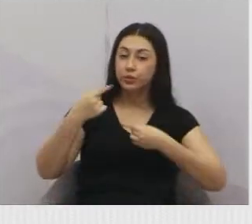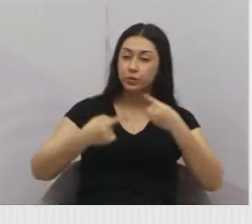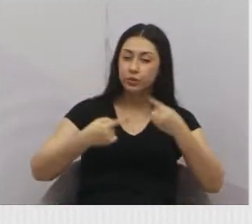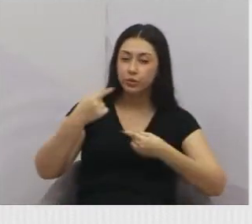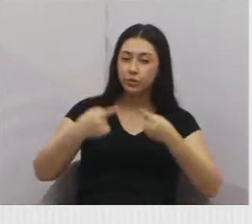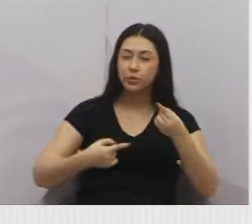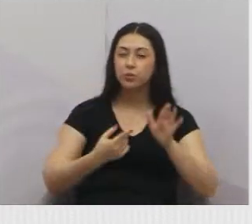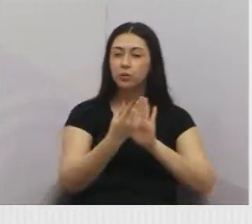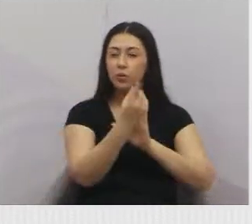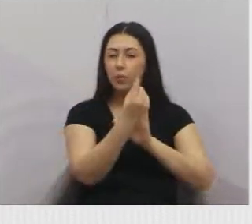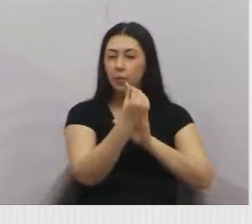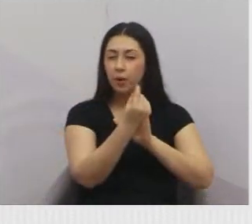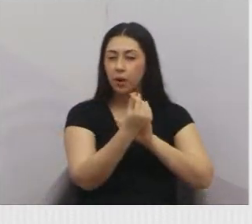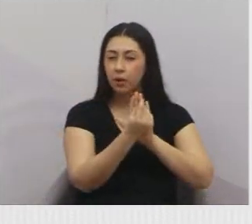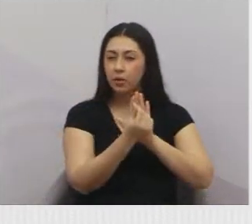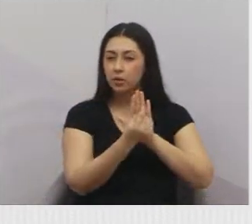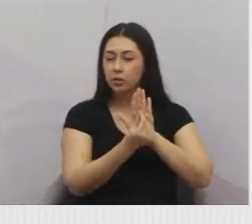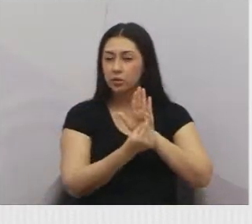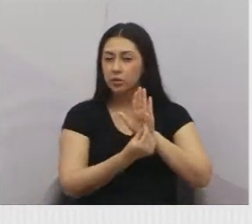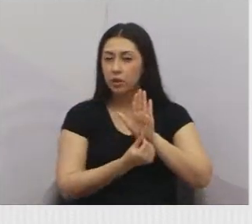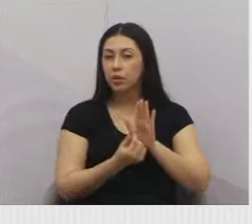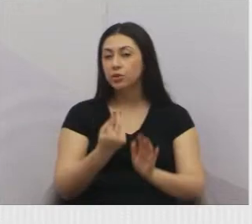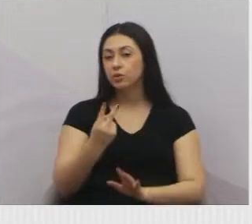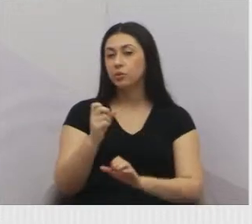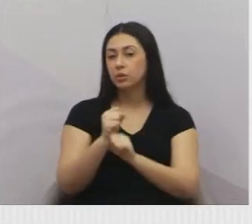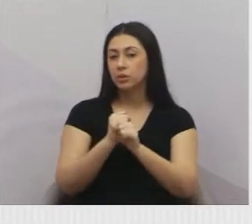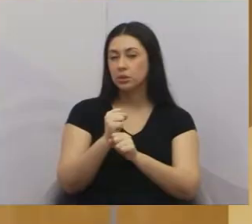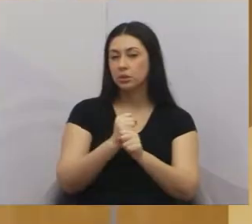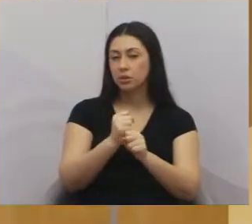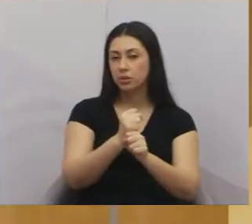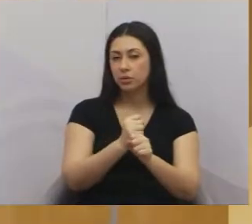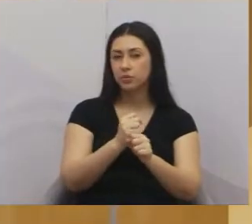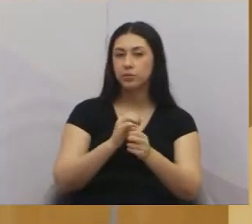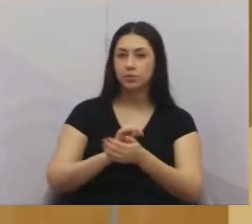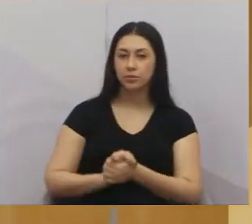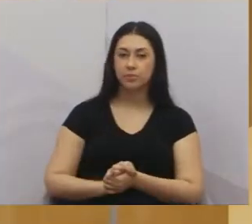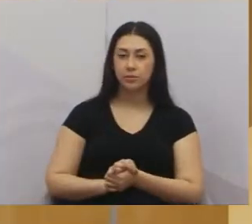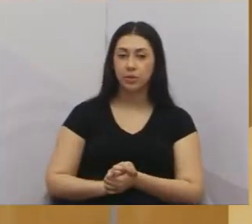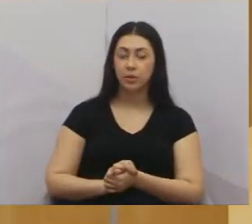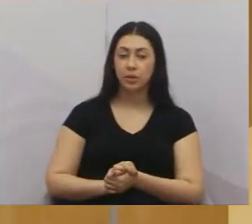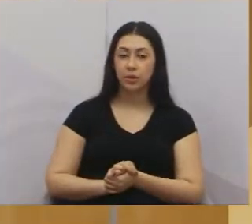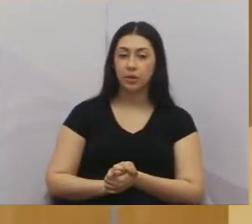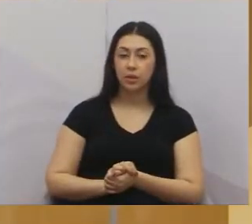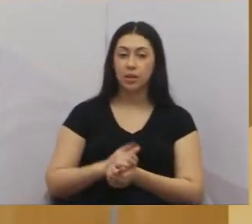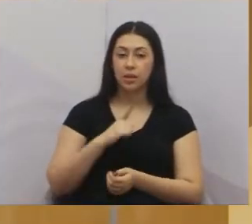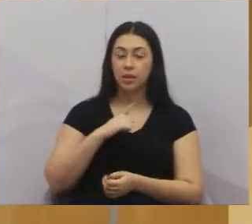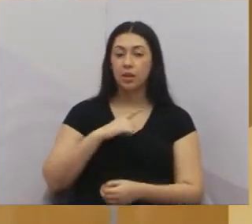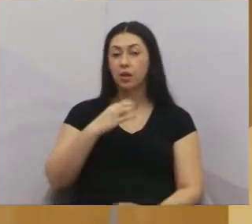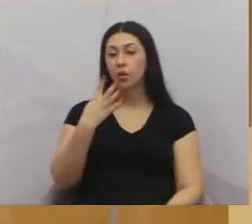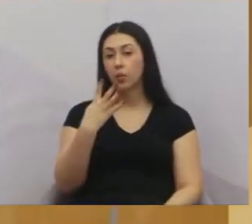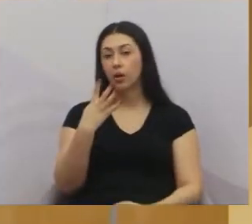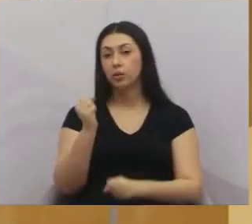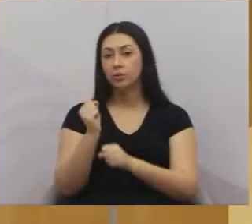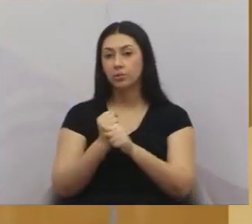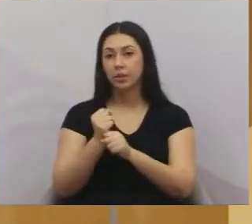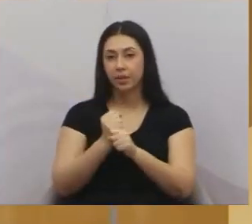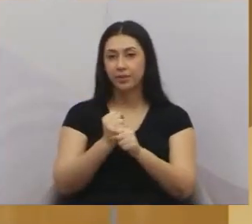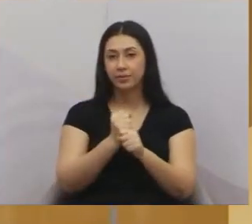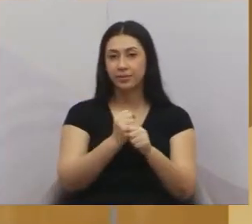peças orçamentárias, que é o Plano Plurianual, que vigora por 4 anos, começa